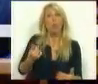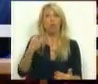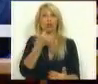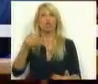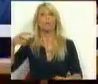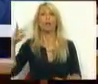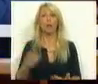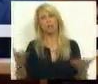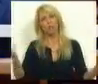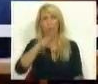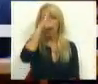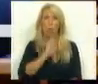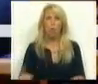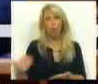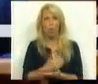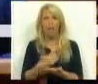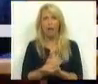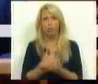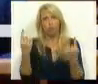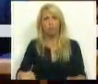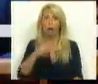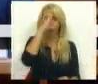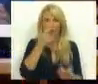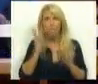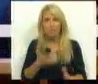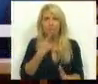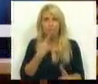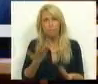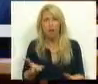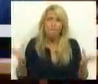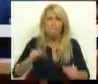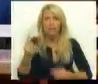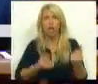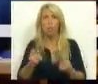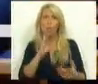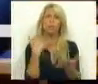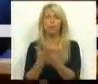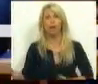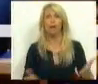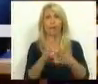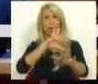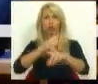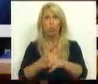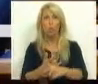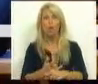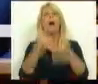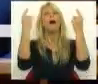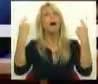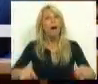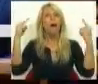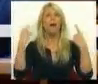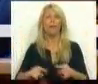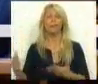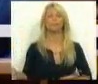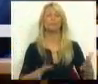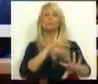o Governo mais alguma coisa para perceber que tem que mudar de rumo. Há outro caminho. Há outro caminho. O